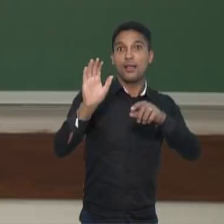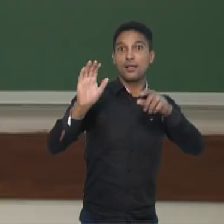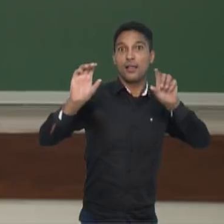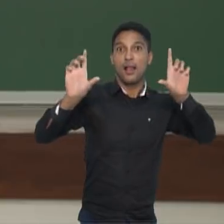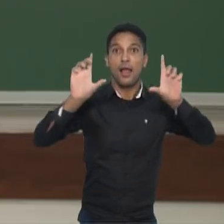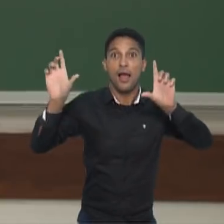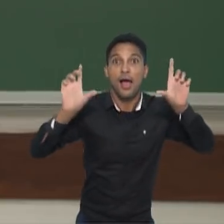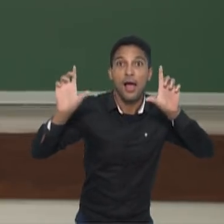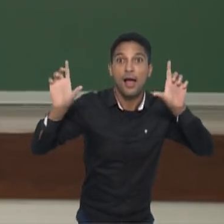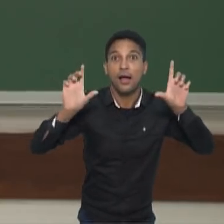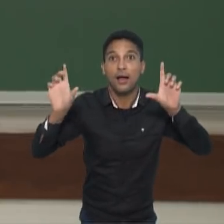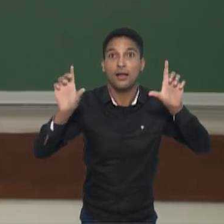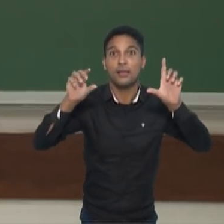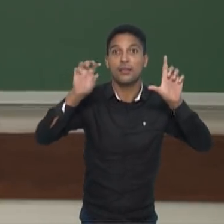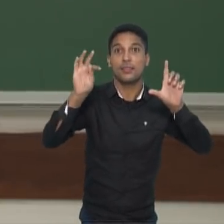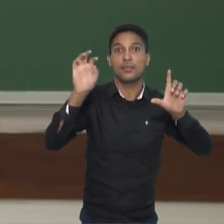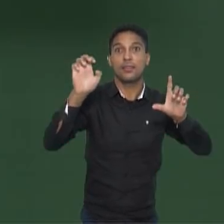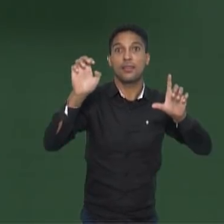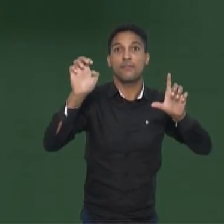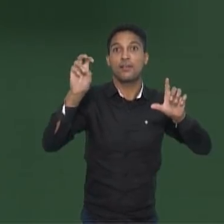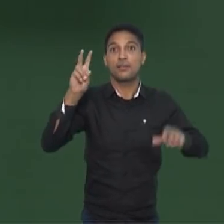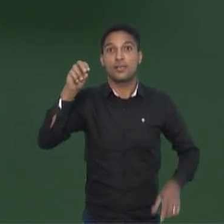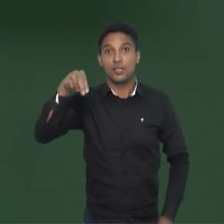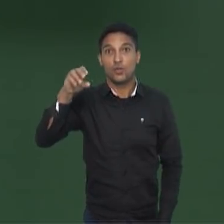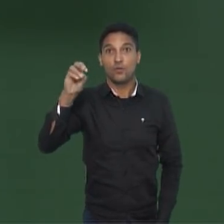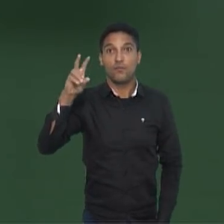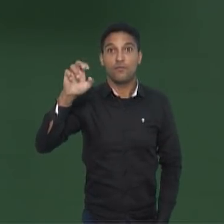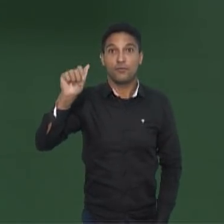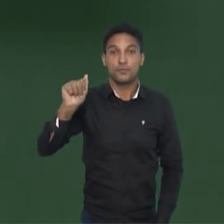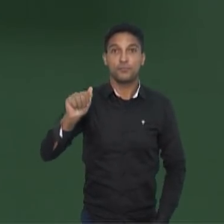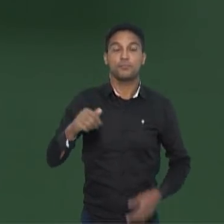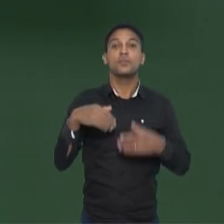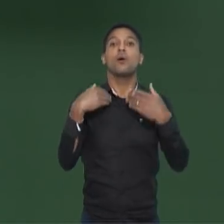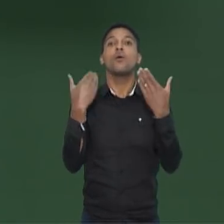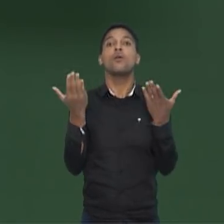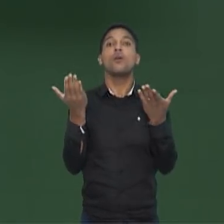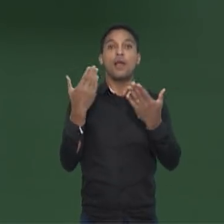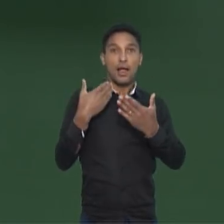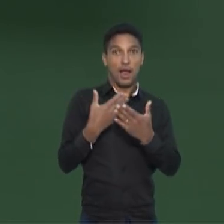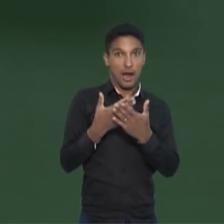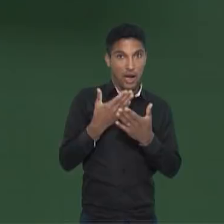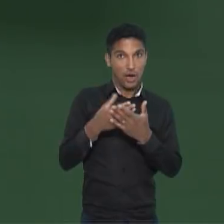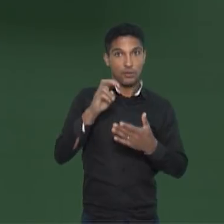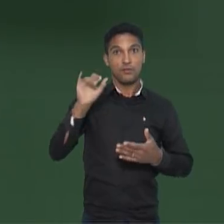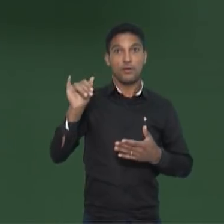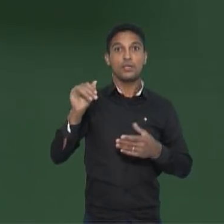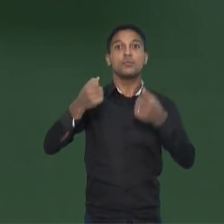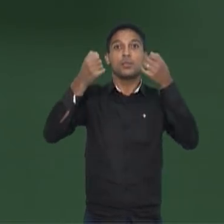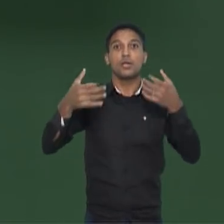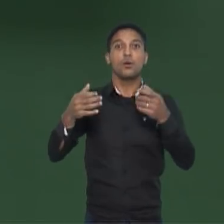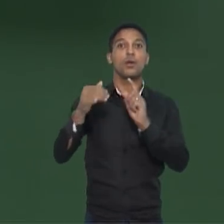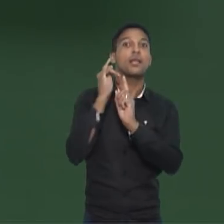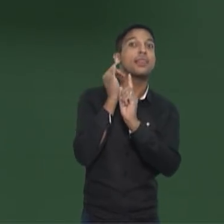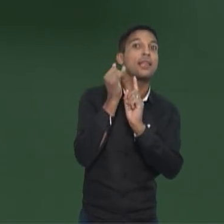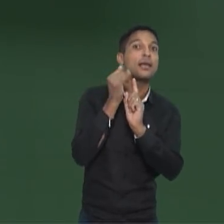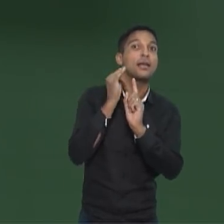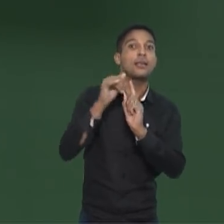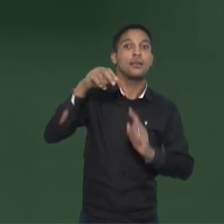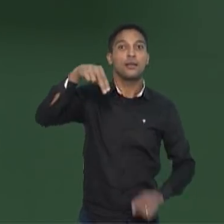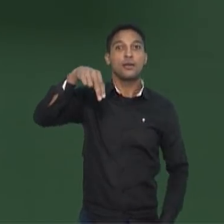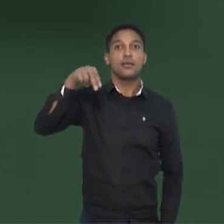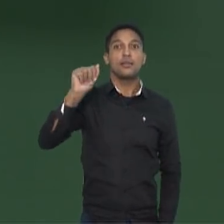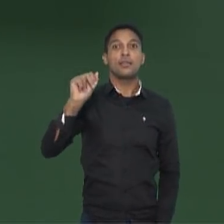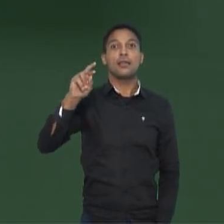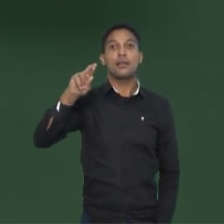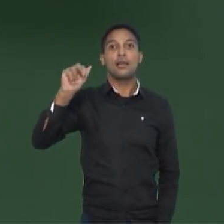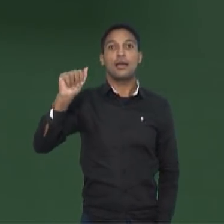Essa aula a gente vai focar em alguns pontos. Então, a gente vai falar da questão da narratividade, né? Narratividade é contar histórias, seja elas